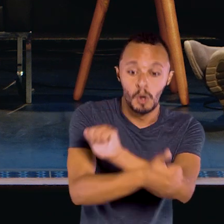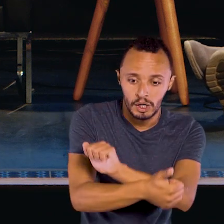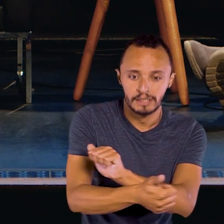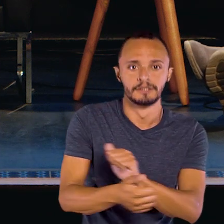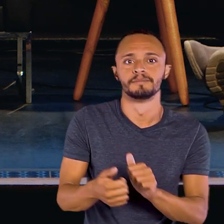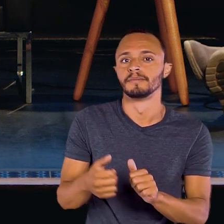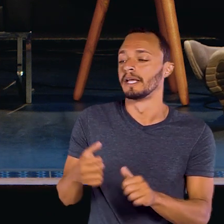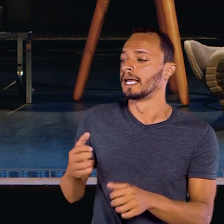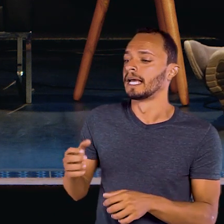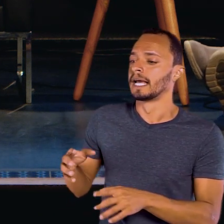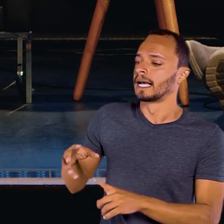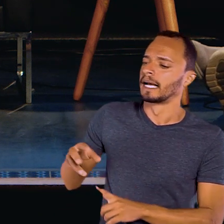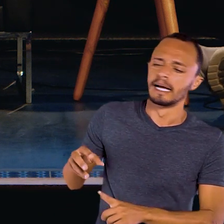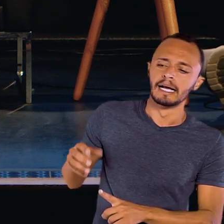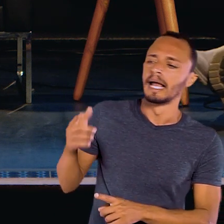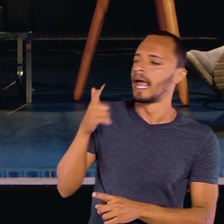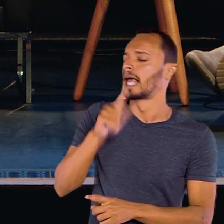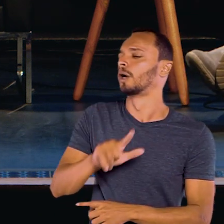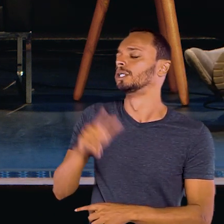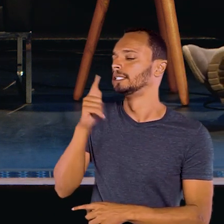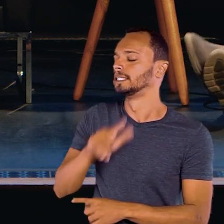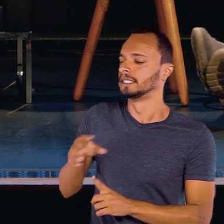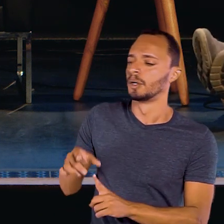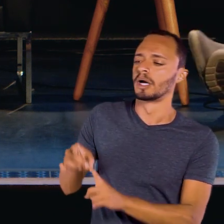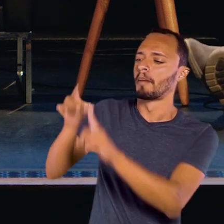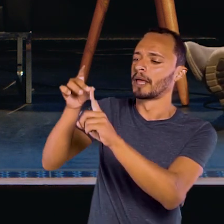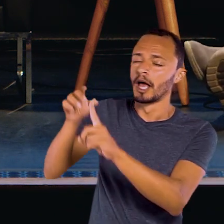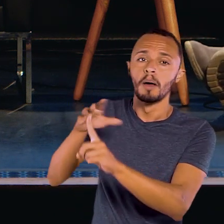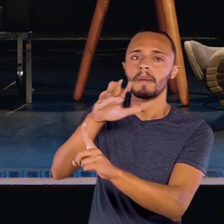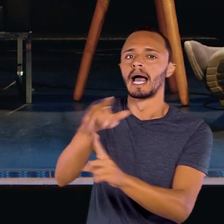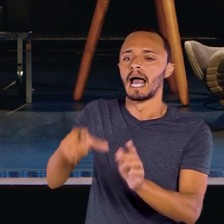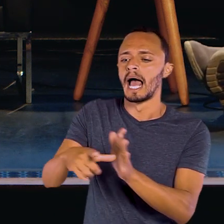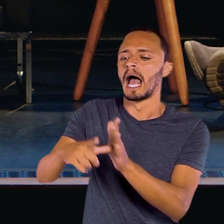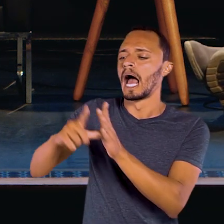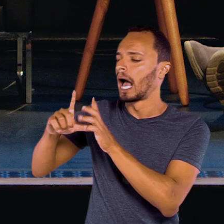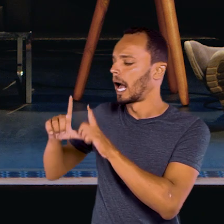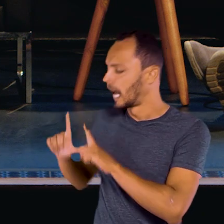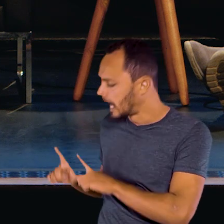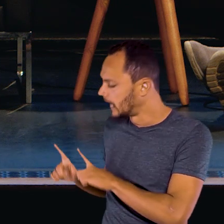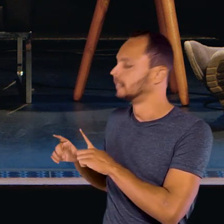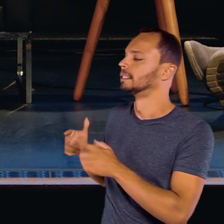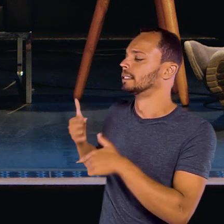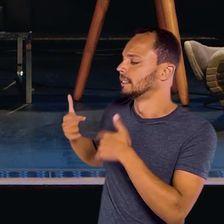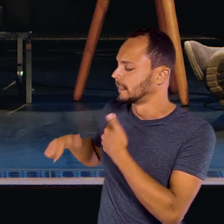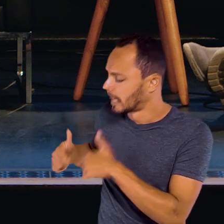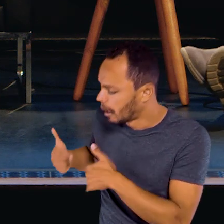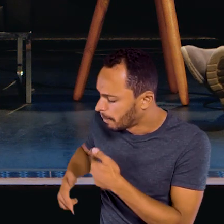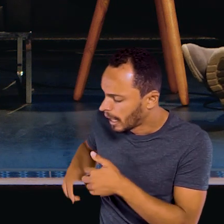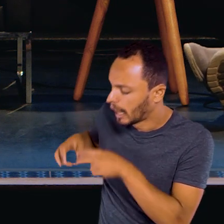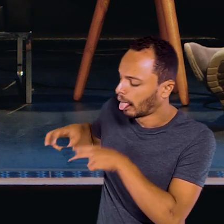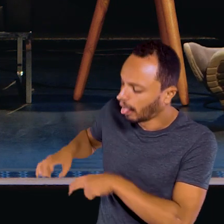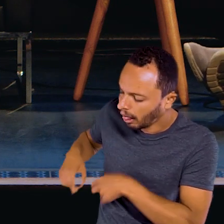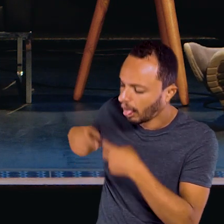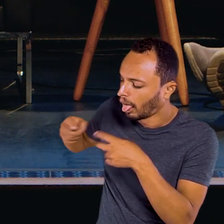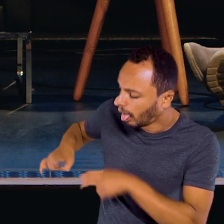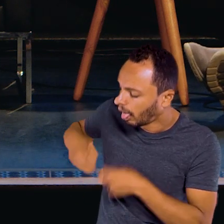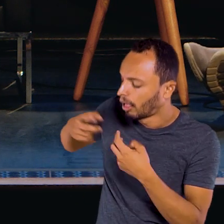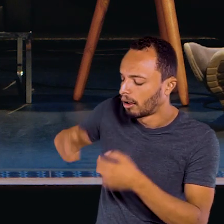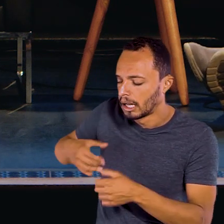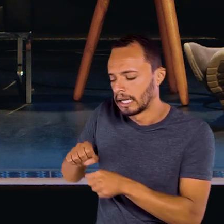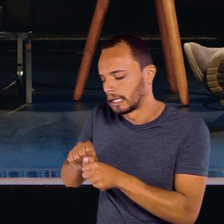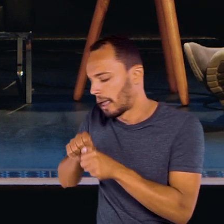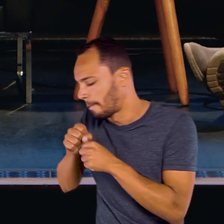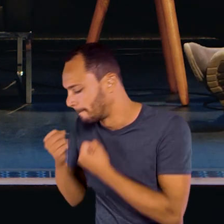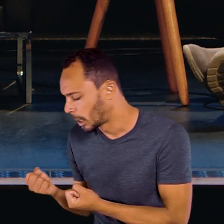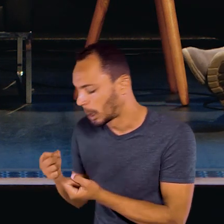Mas, para ser campeão, ele treinou num campo de várzea, descalço, botou calo no pé, quebrou a